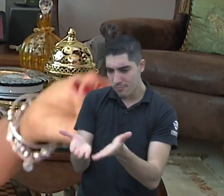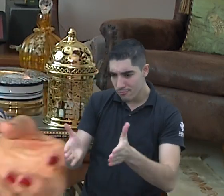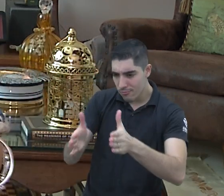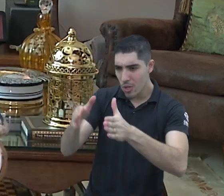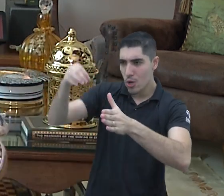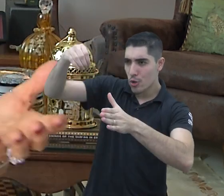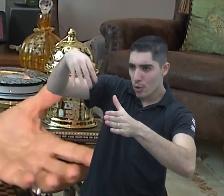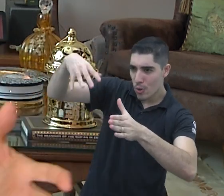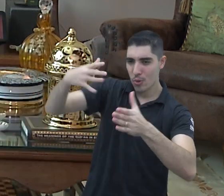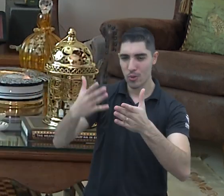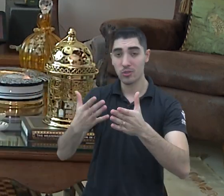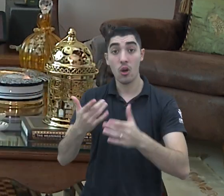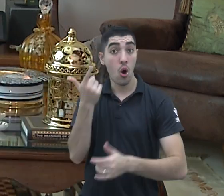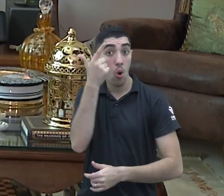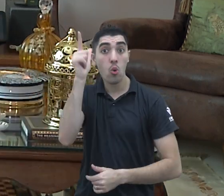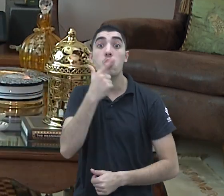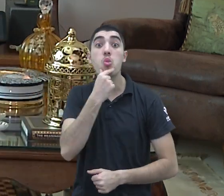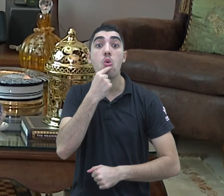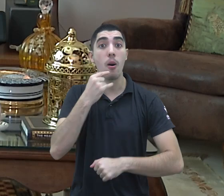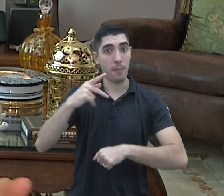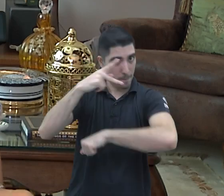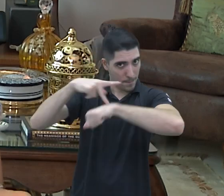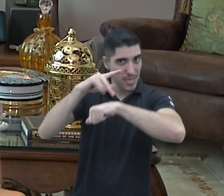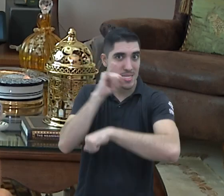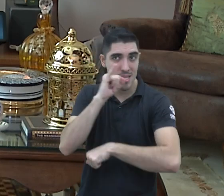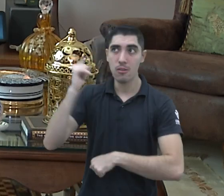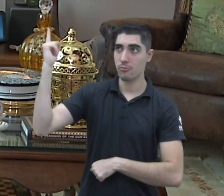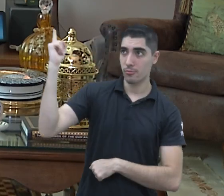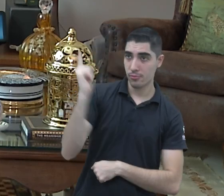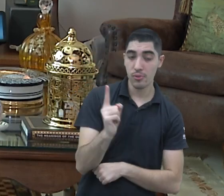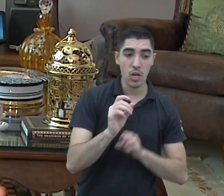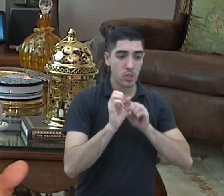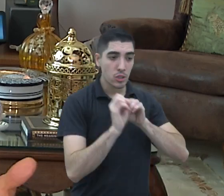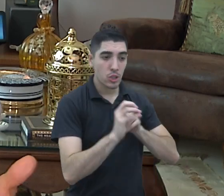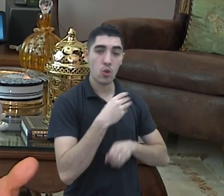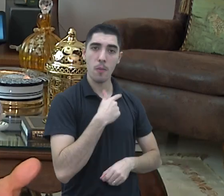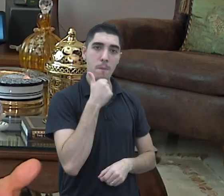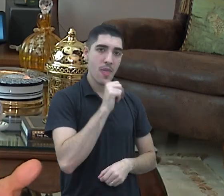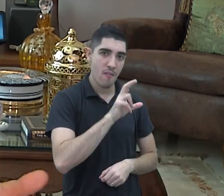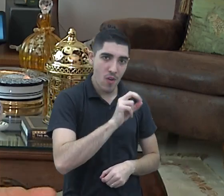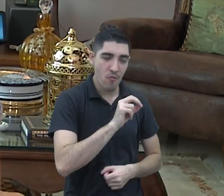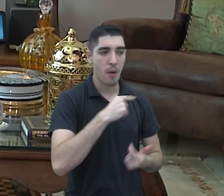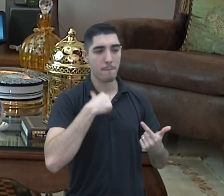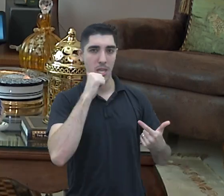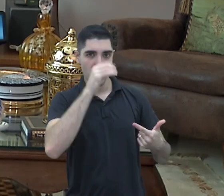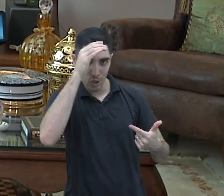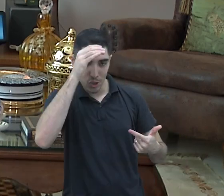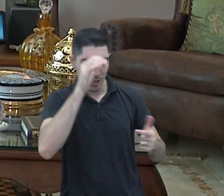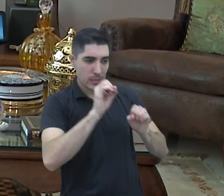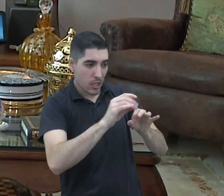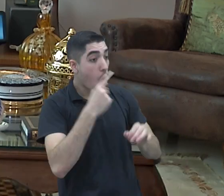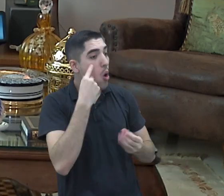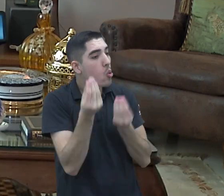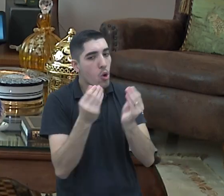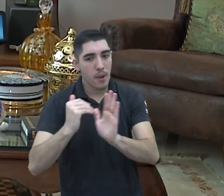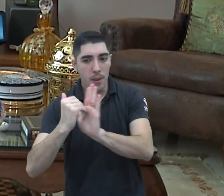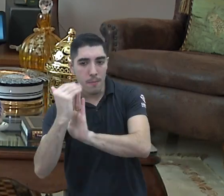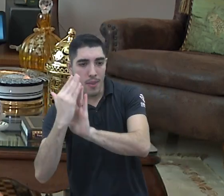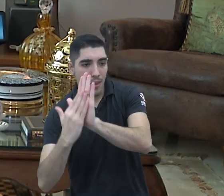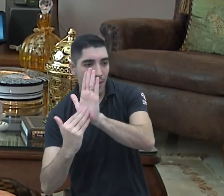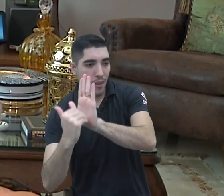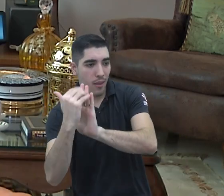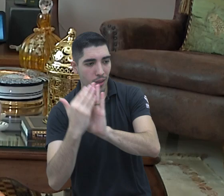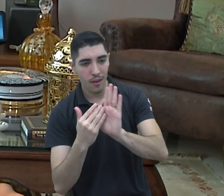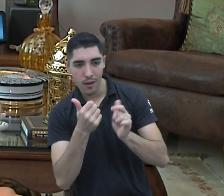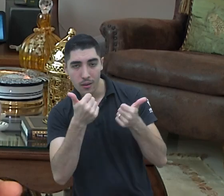coisas. E veio um italiano também, que ajudou a minha avó, ensinou a minha avó e as minhas tias a pintarem o miniato. Então